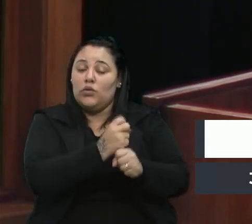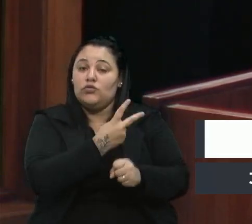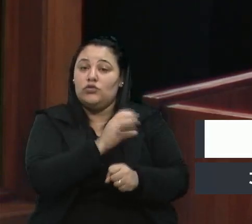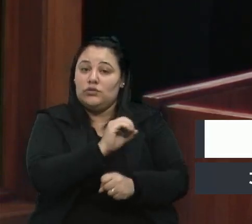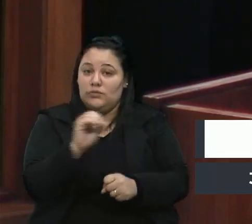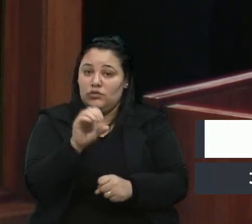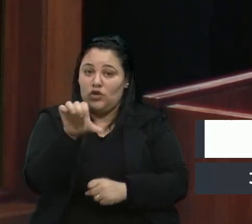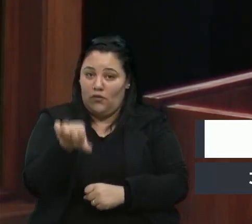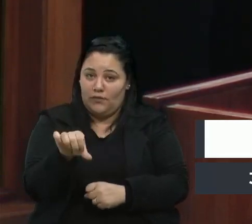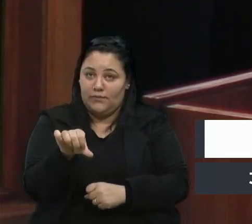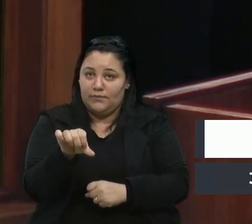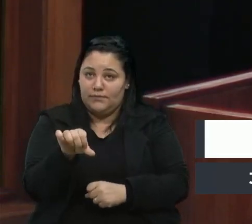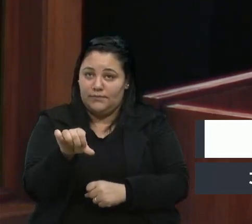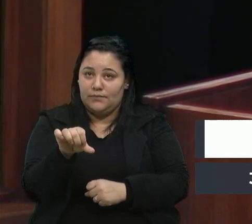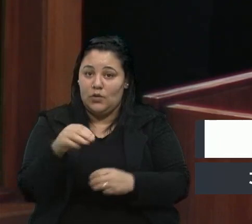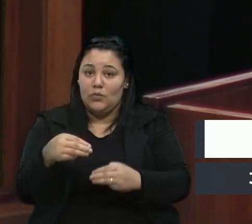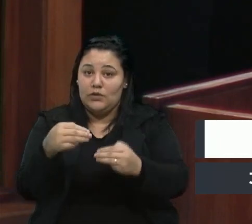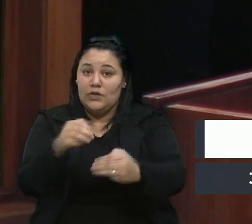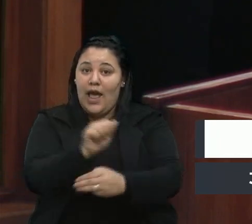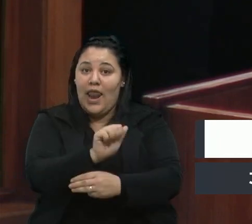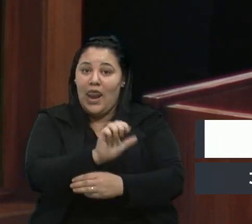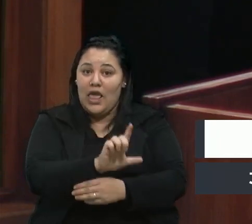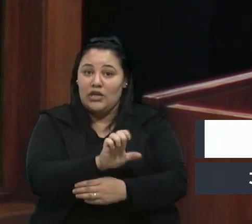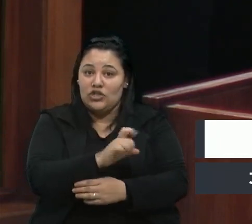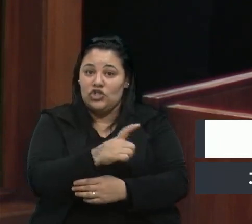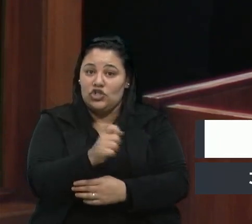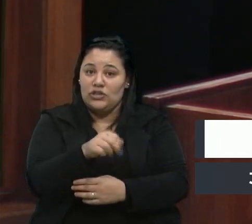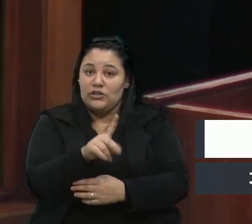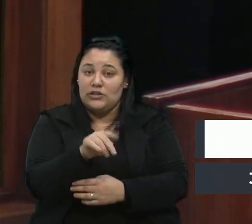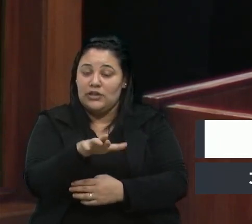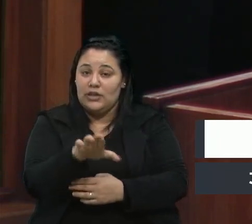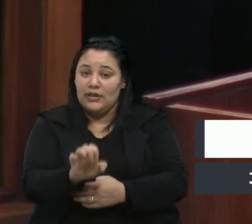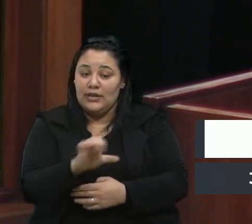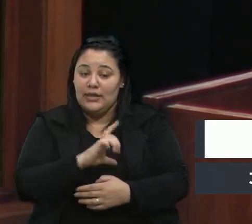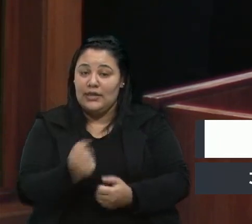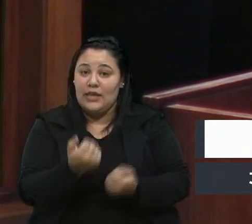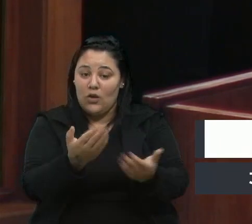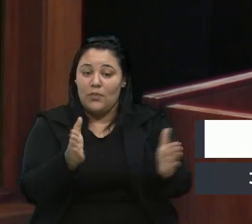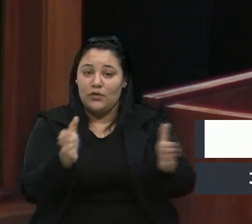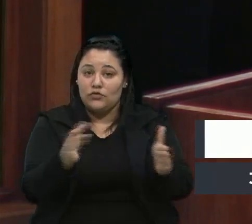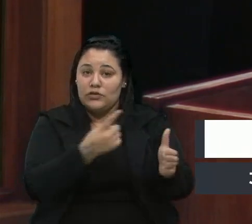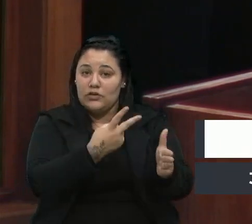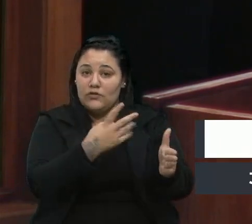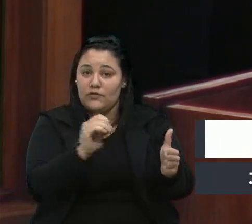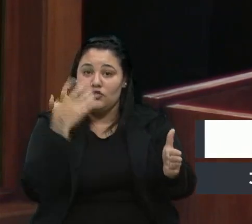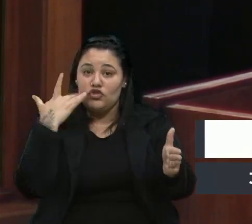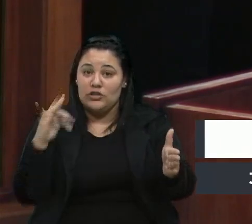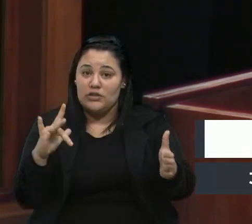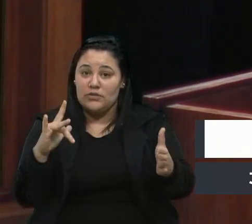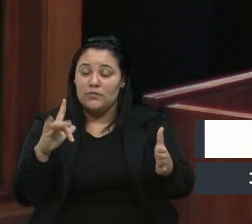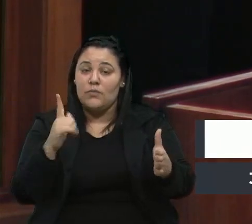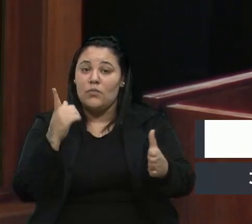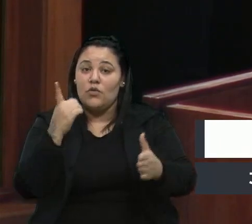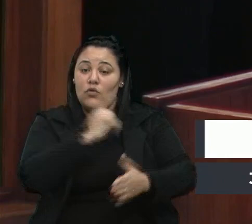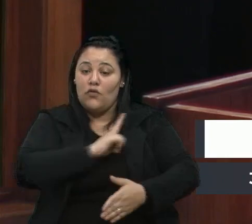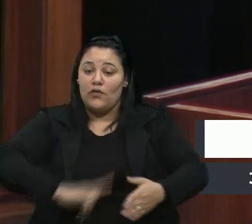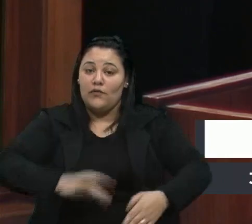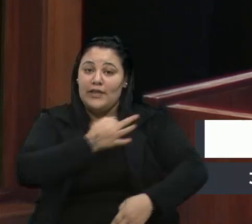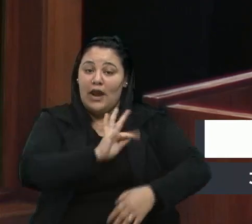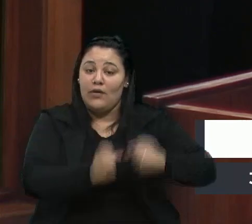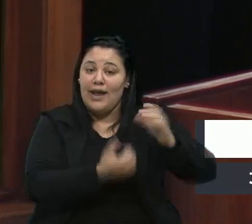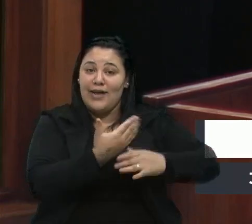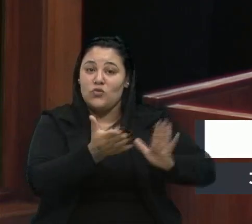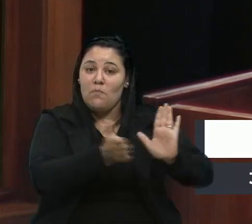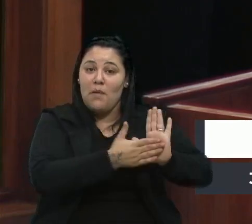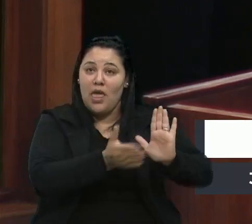o ministro Alexandre de Moraes concedeu prazo de 120 dias para que o governo federal elabore um plano de